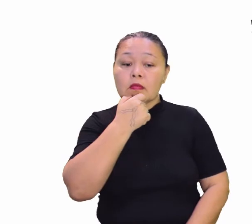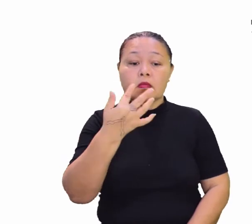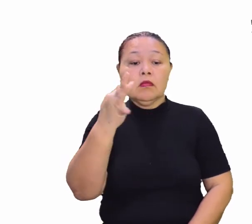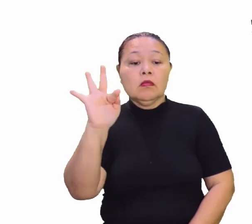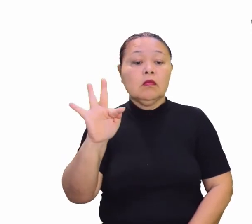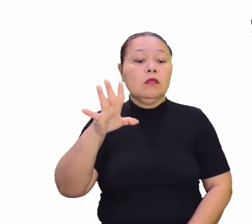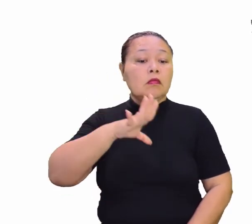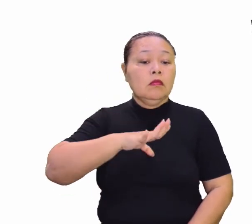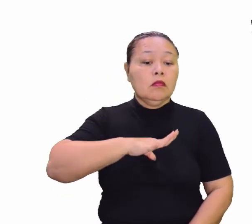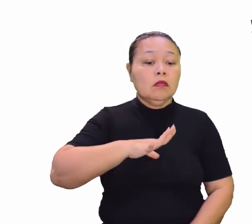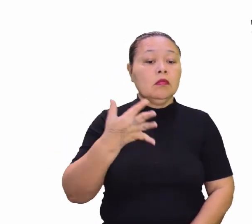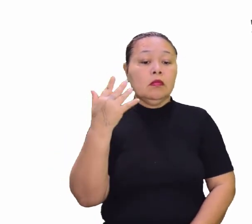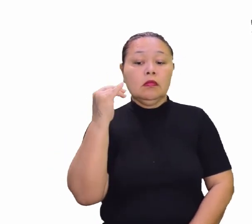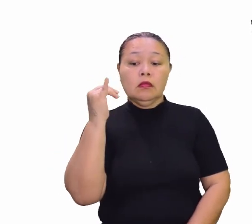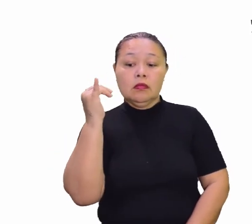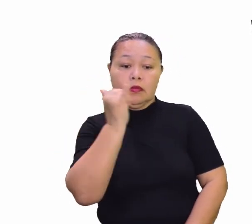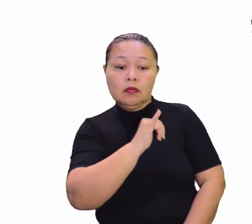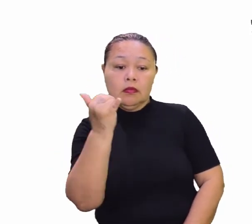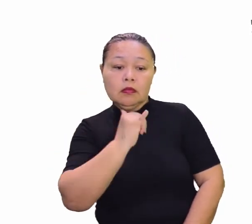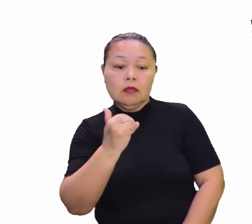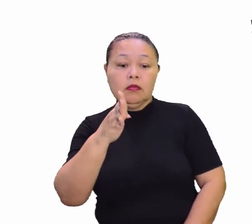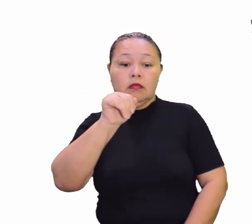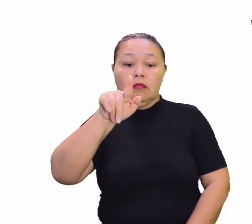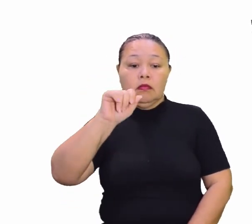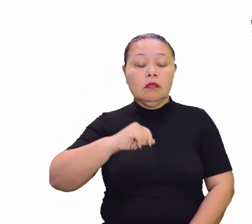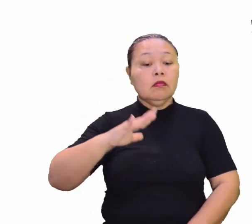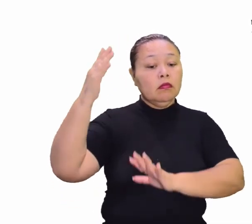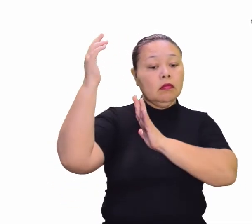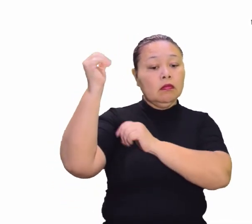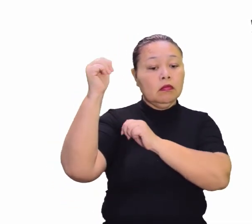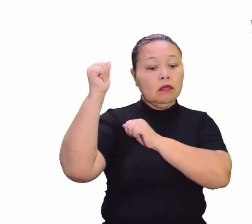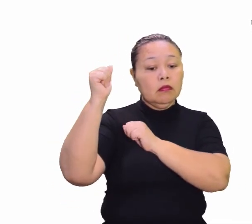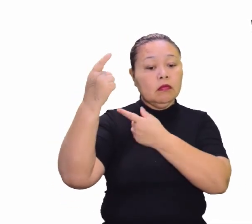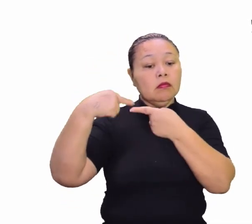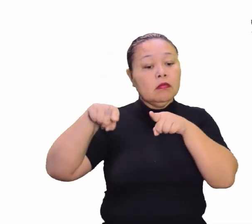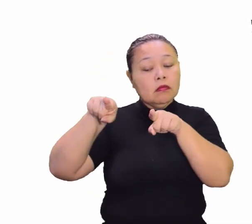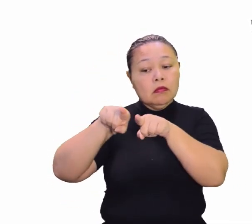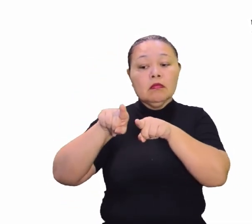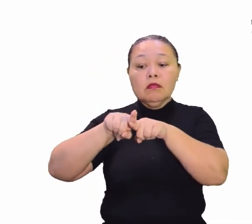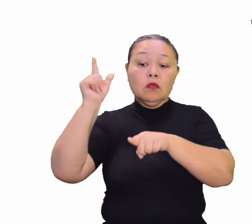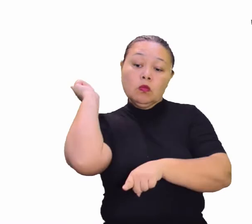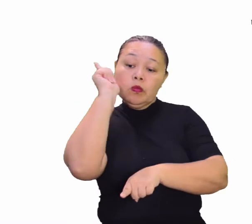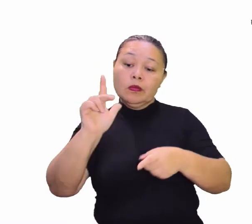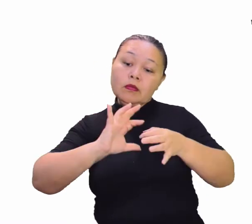francesas, portuguesas, italianas, belgas, espanholas, que